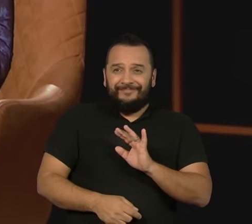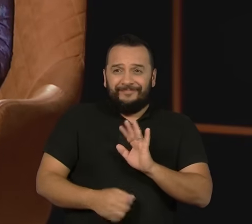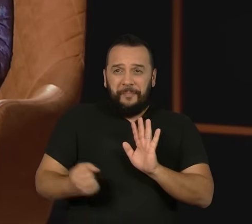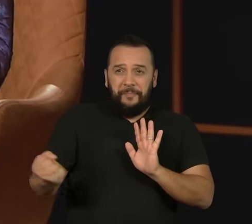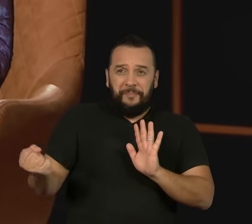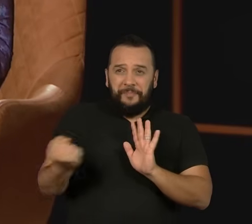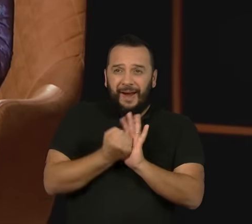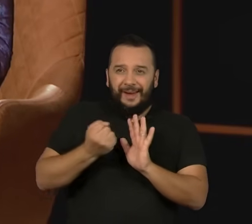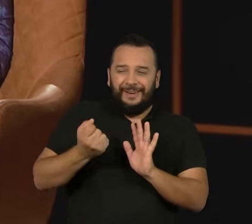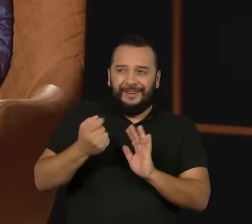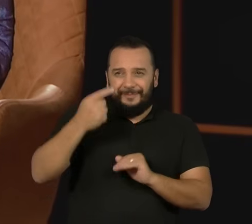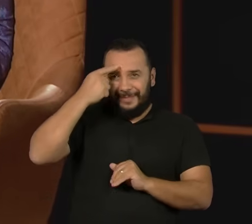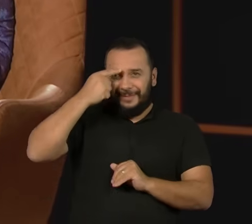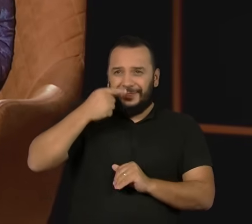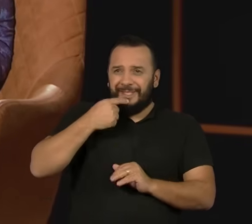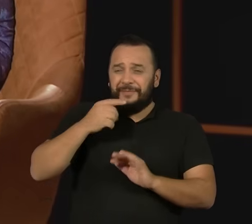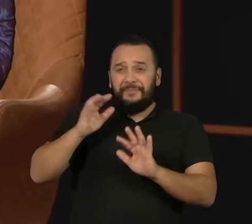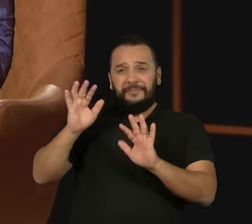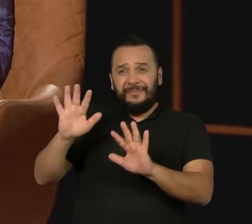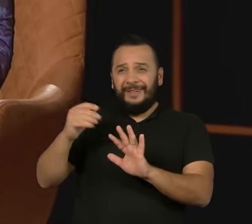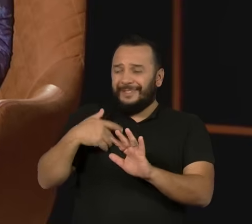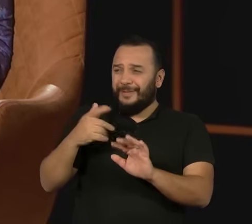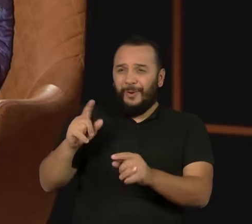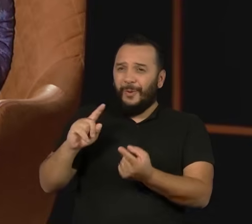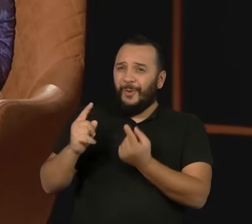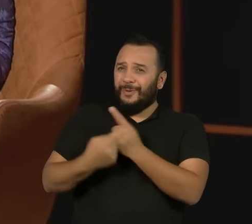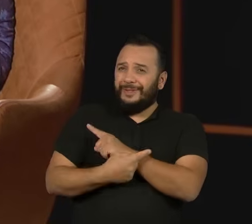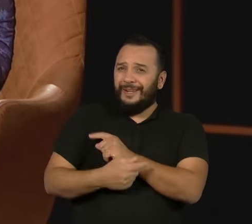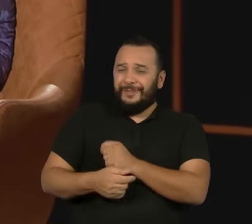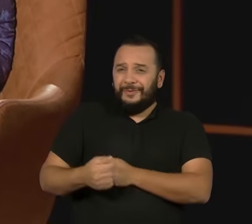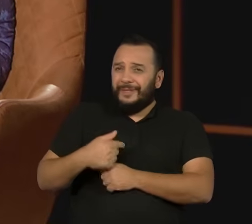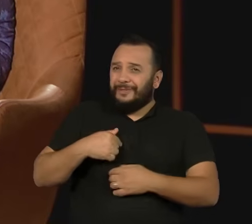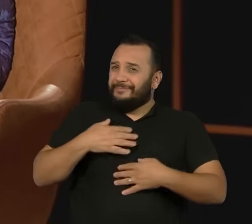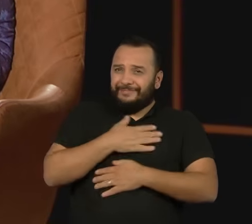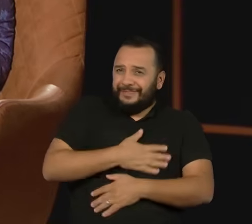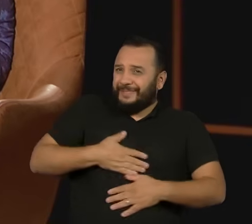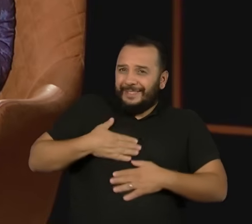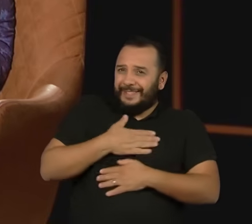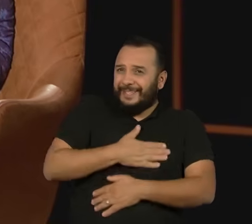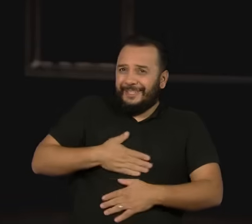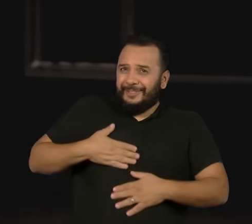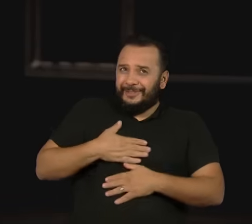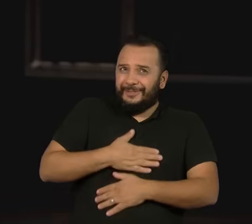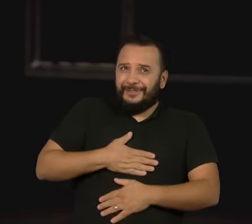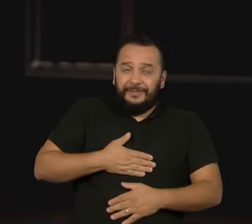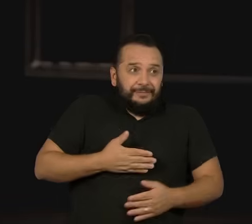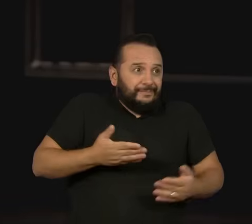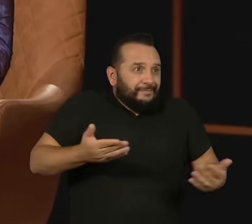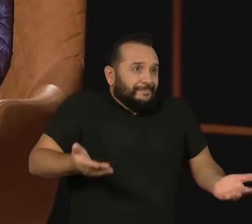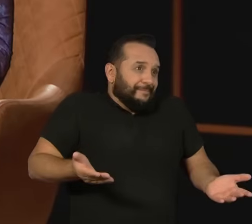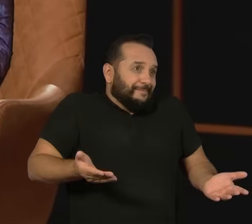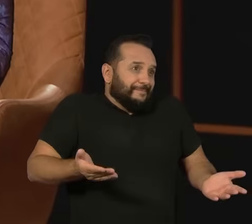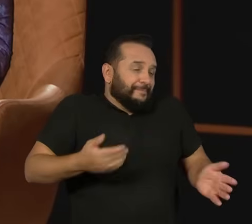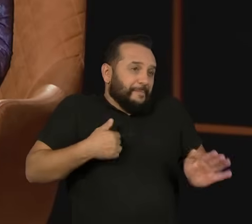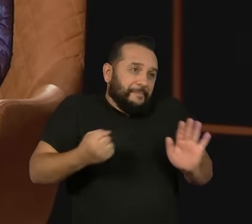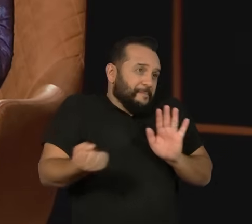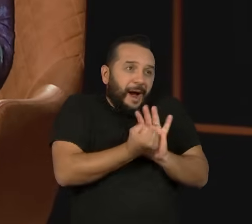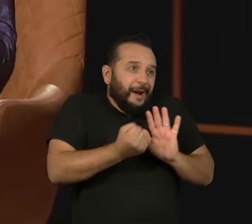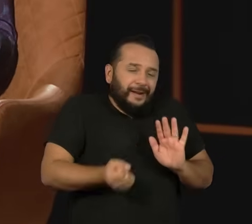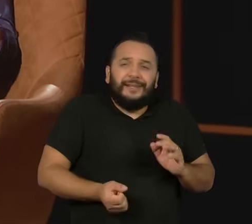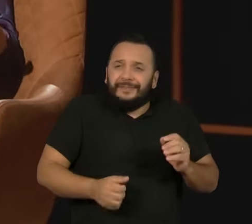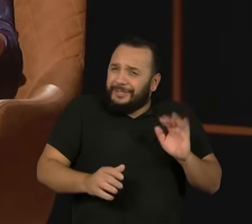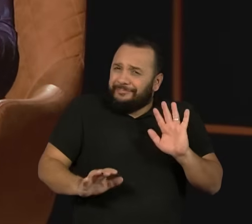Mas hoje eu não... É pelo contrário, eu só vejo privilégio. É uma baita marca, né? A parte